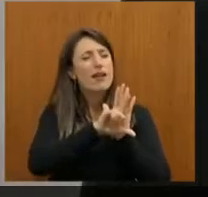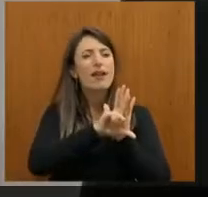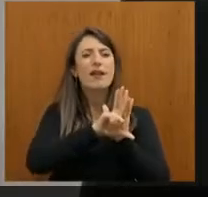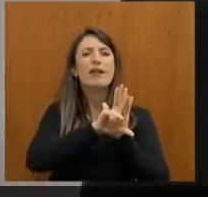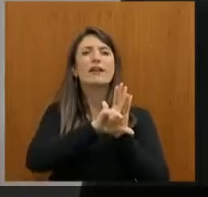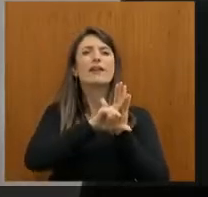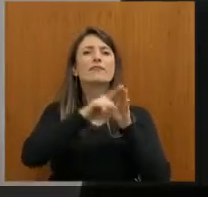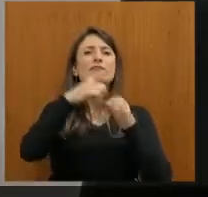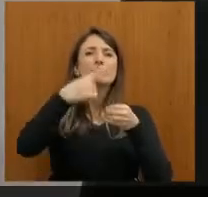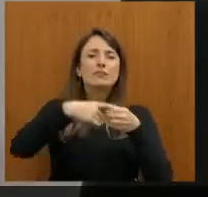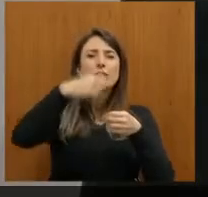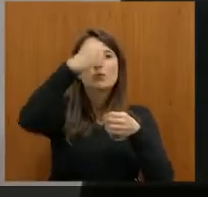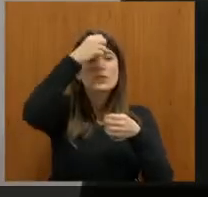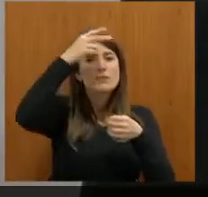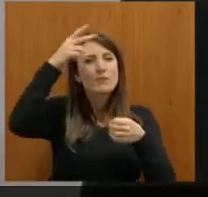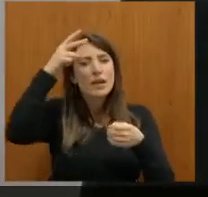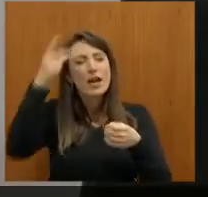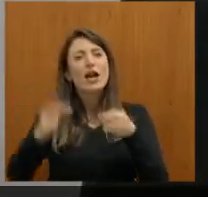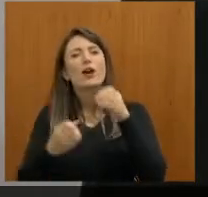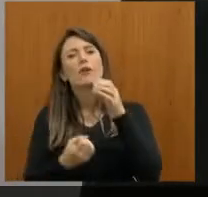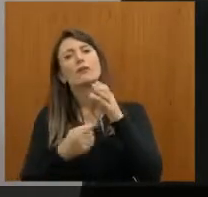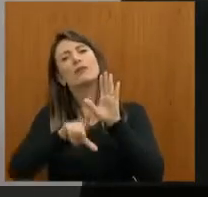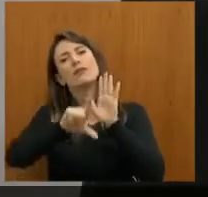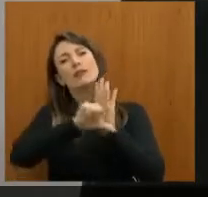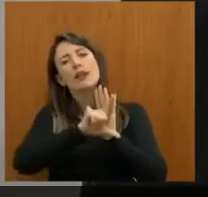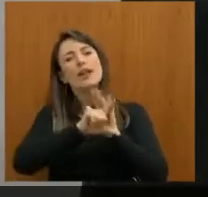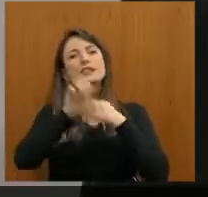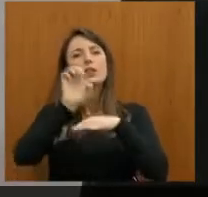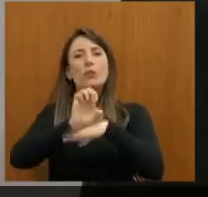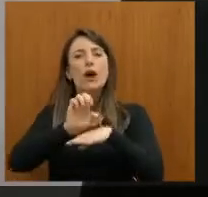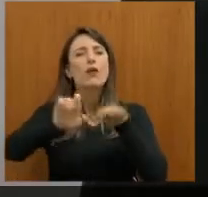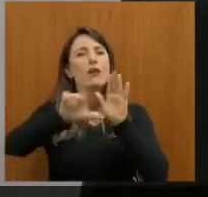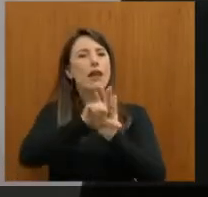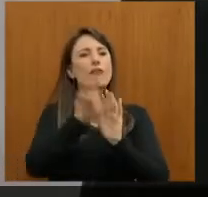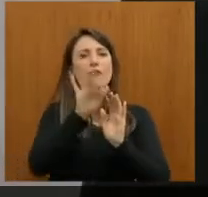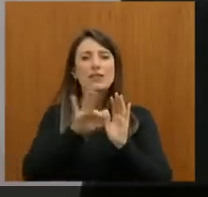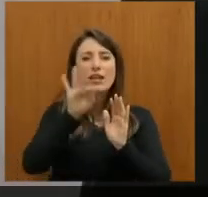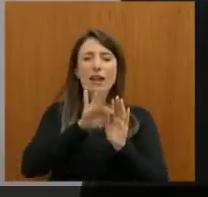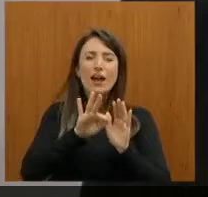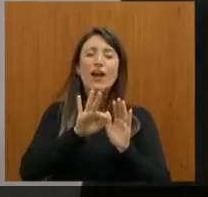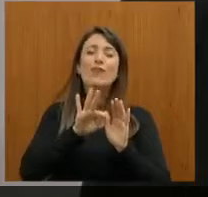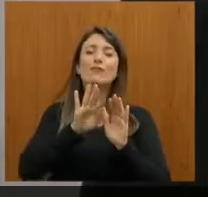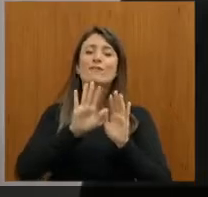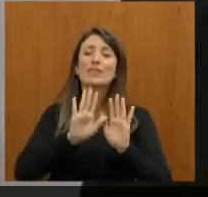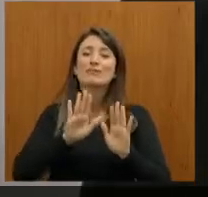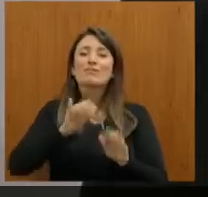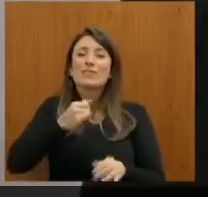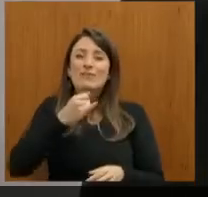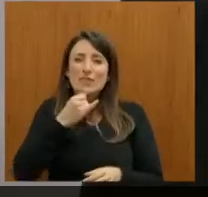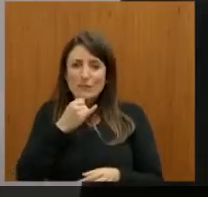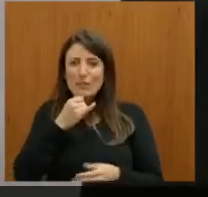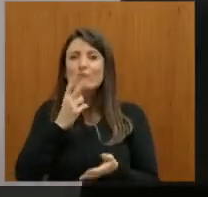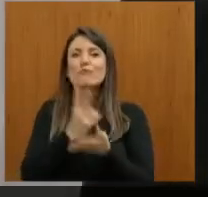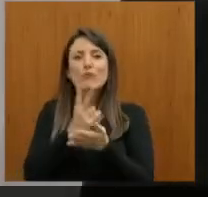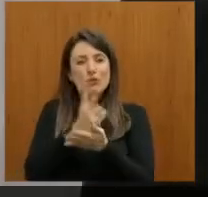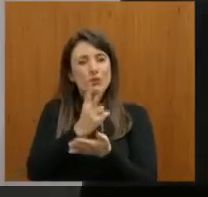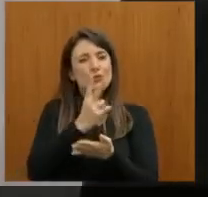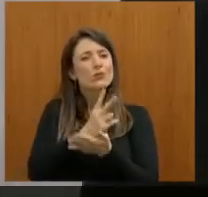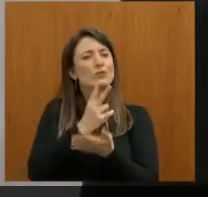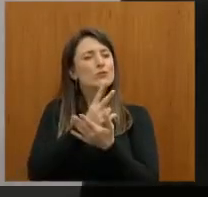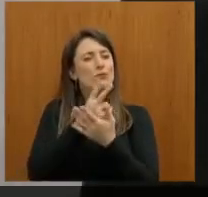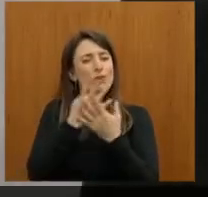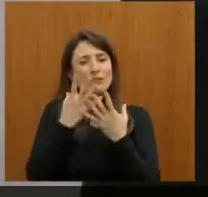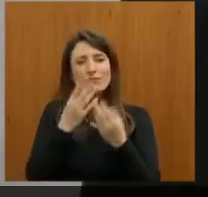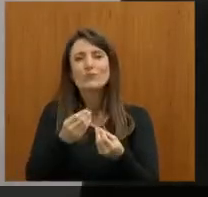municipais e estaduais em âmbito Federal infelizmente a gente ainda tem uma incidência muito grande da violência